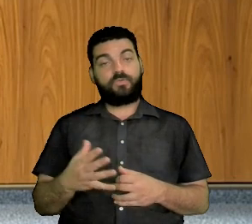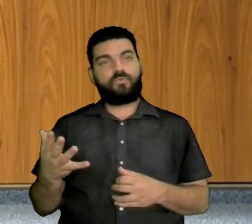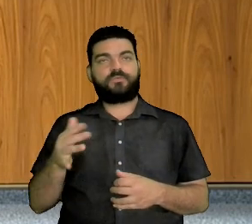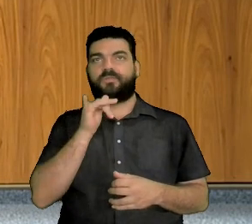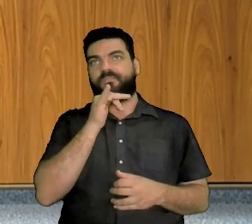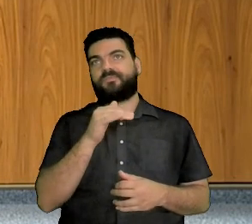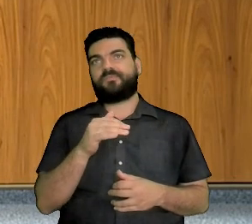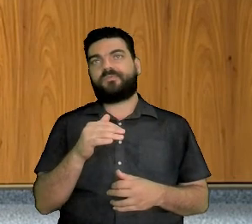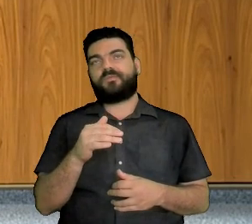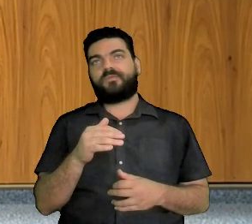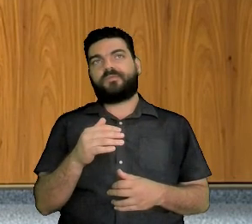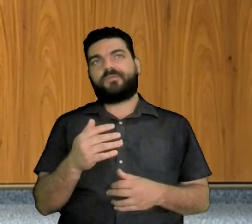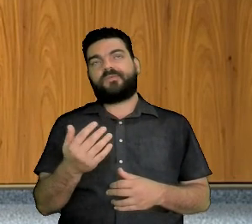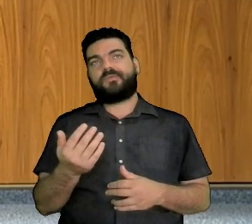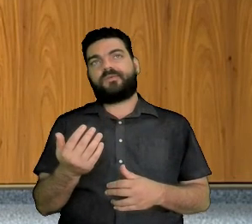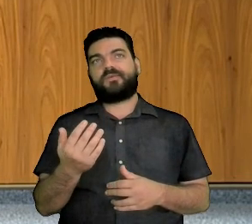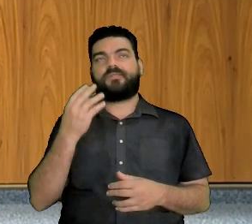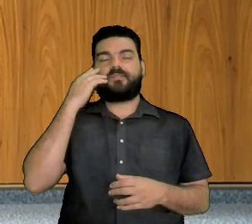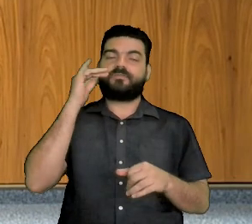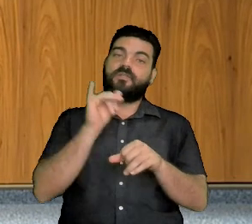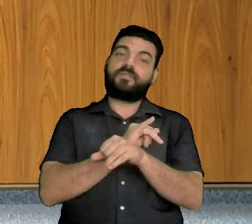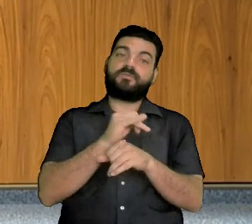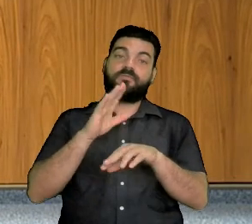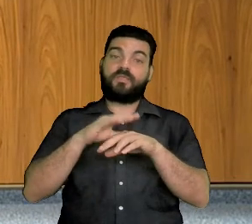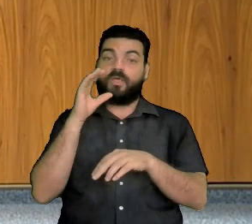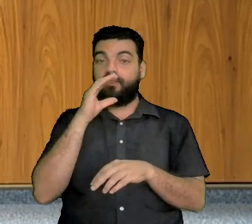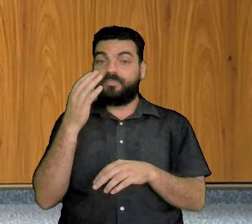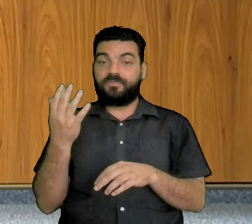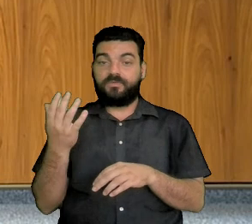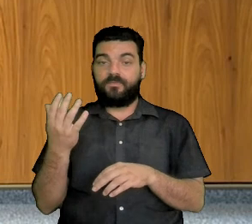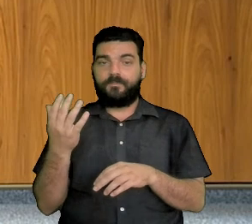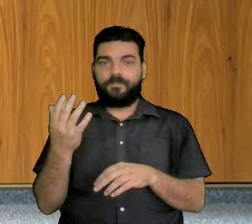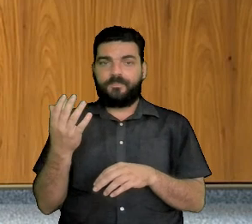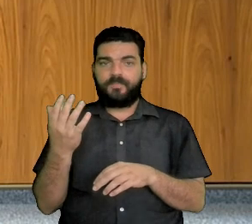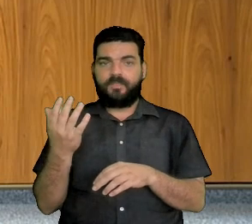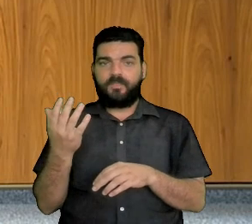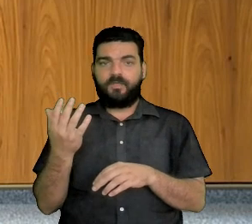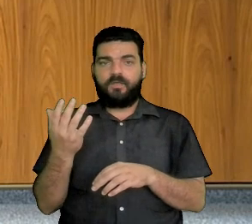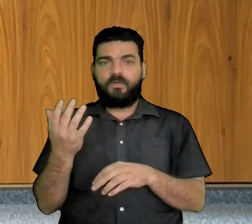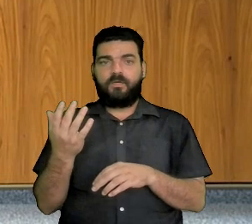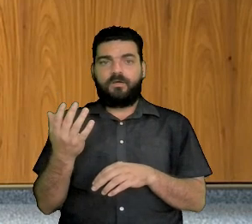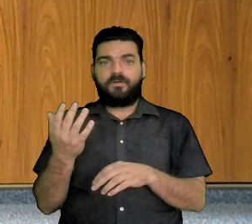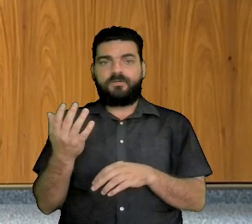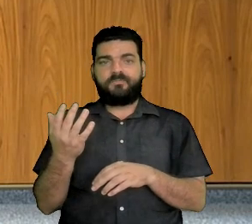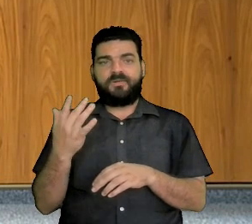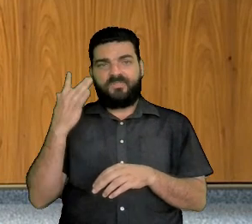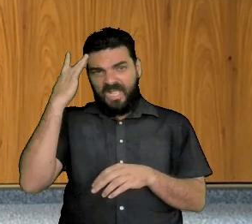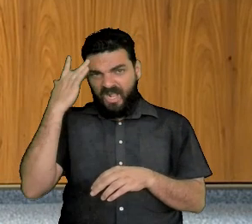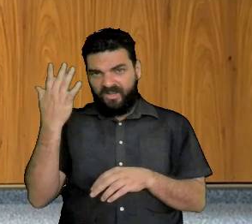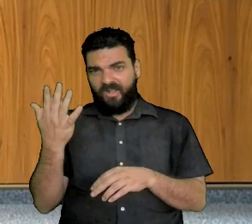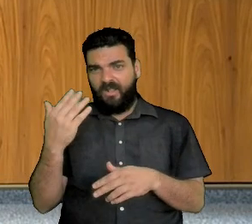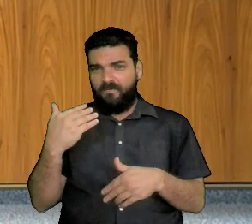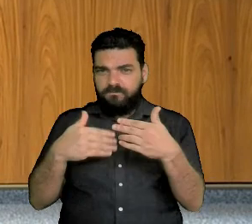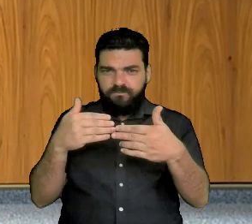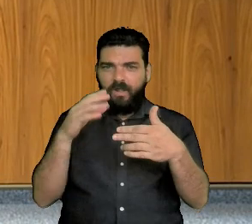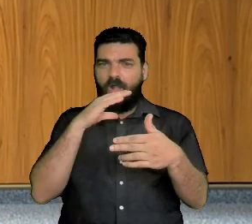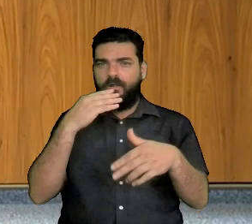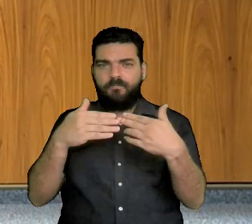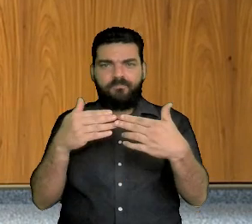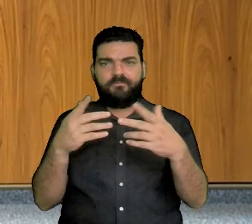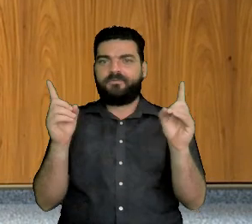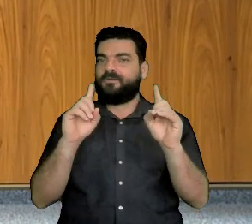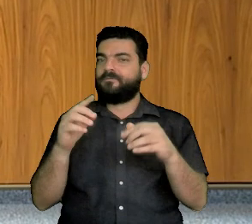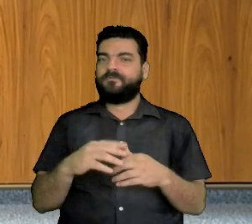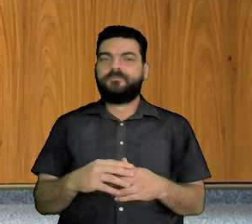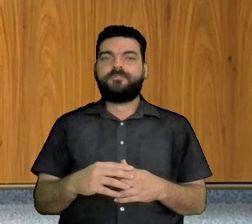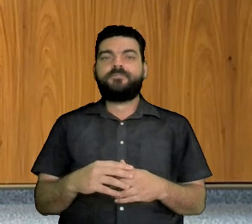justiça. E quando se fala, por exemplo, hoje se fala muito do plea bargain, como se fosse uma grande novidade.